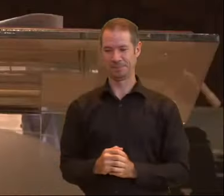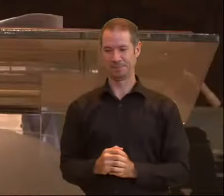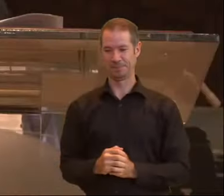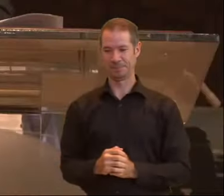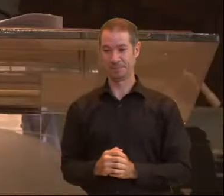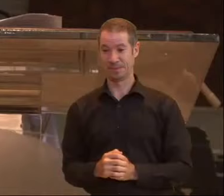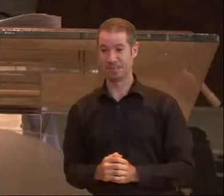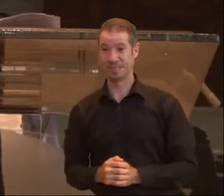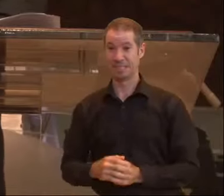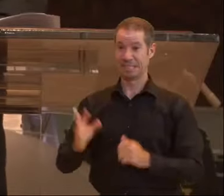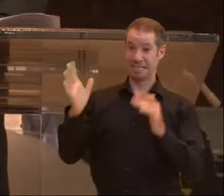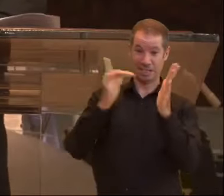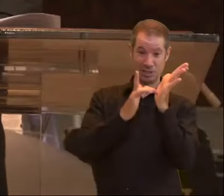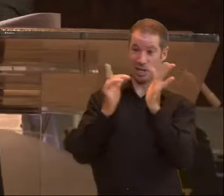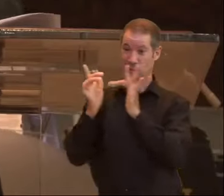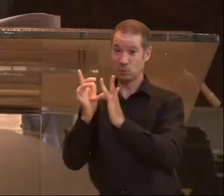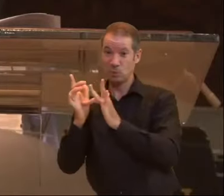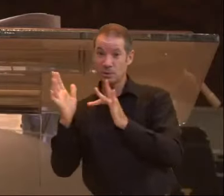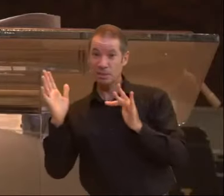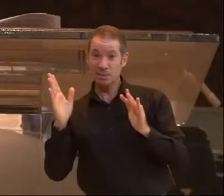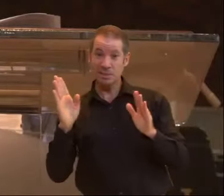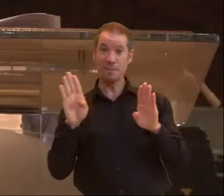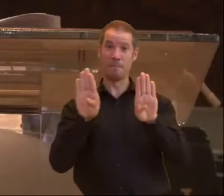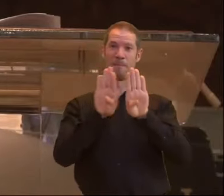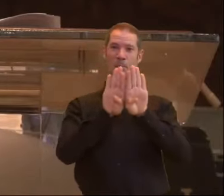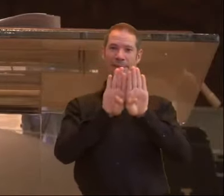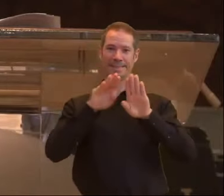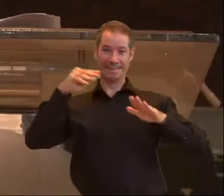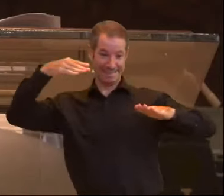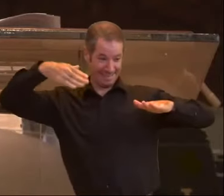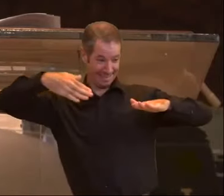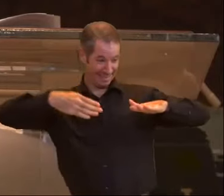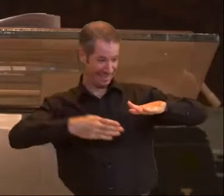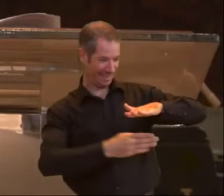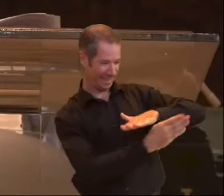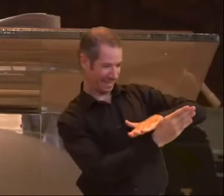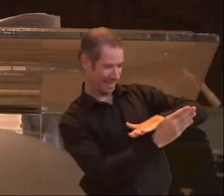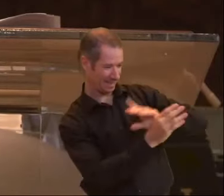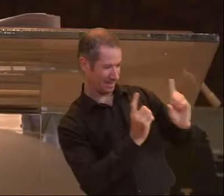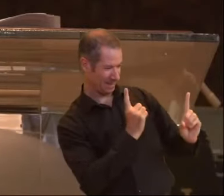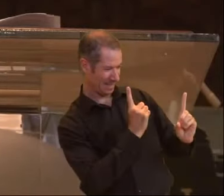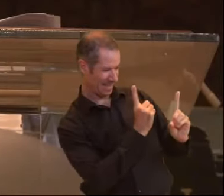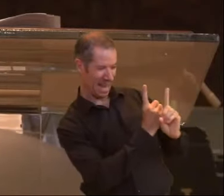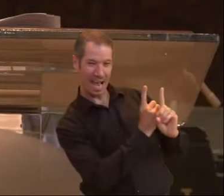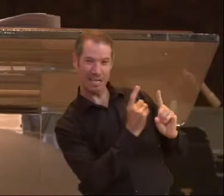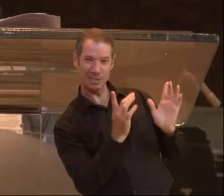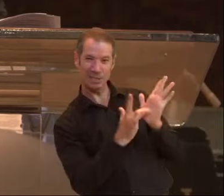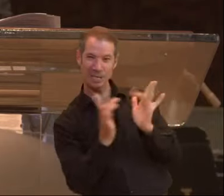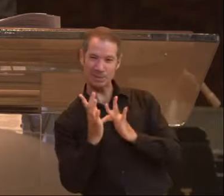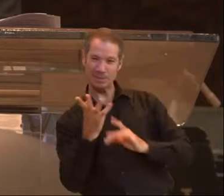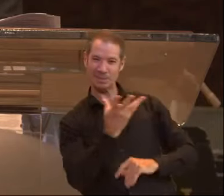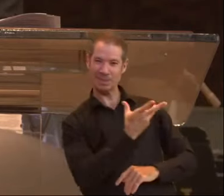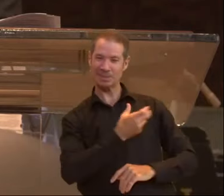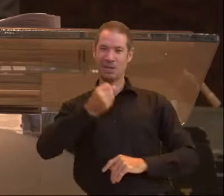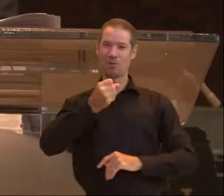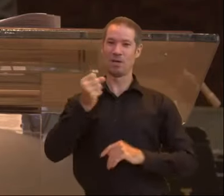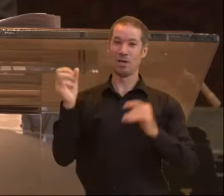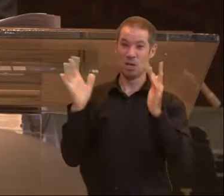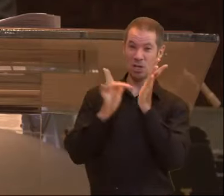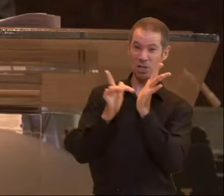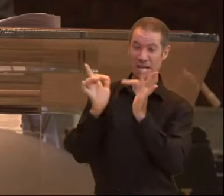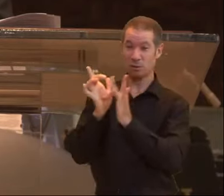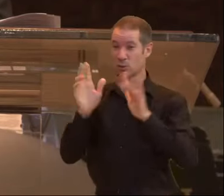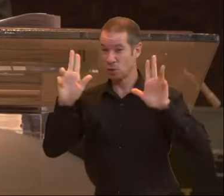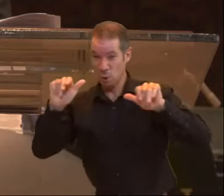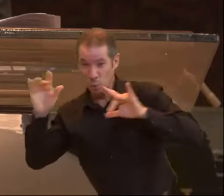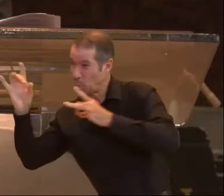Eu sou a porta. Se alguém entrar por mim, será salvo. Jesus, irmãos, nunca nos